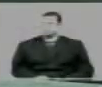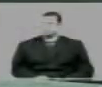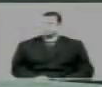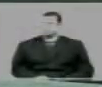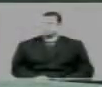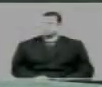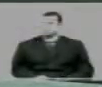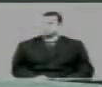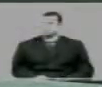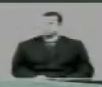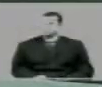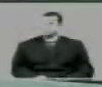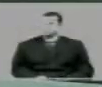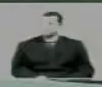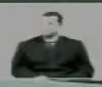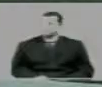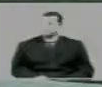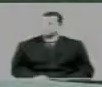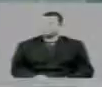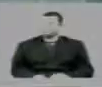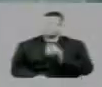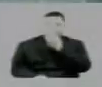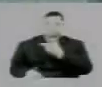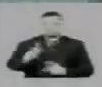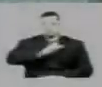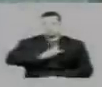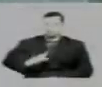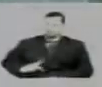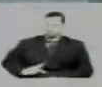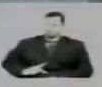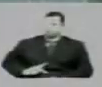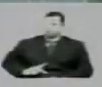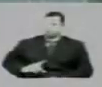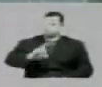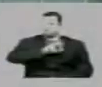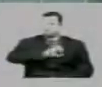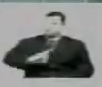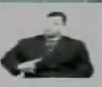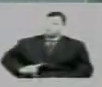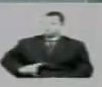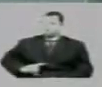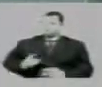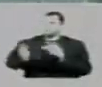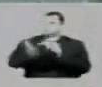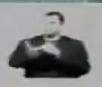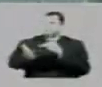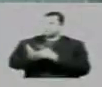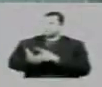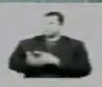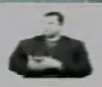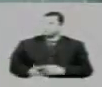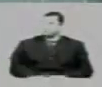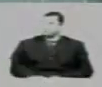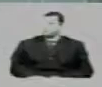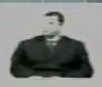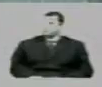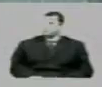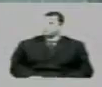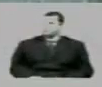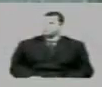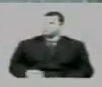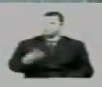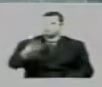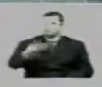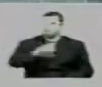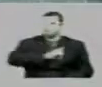Deputado Marcelo Ramos, ocupando a tribuna. Senhora presidente, senhores deputados, na verdade, senhores